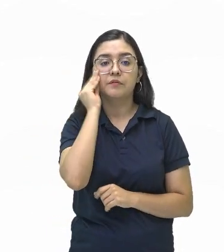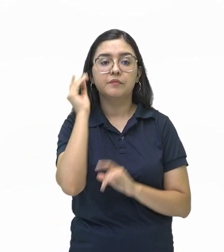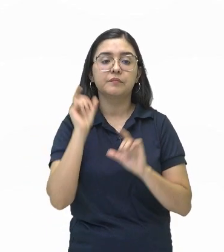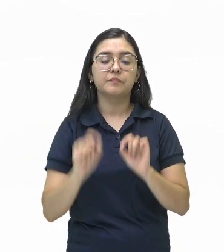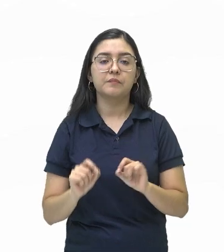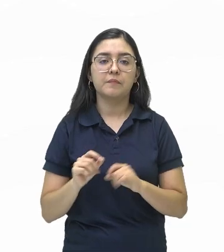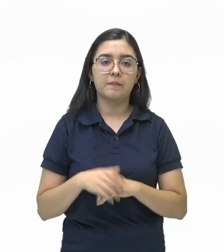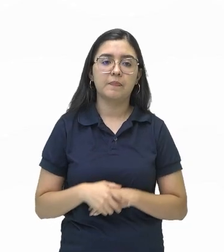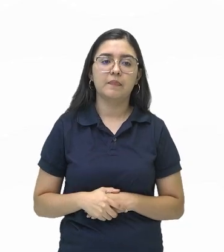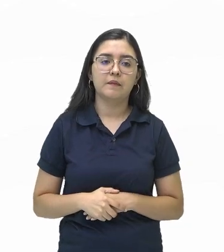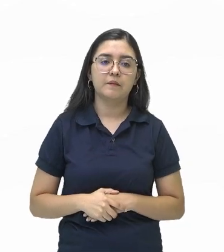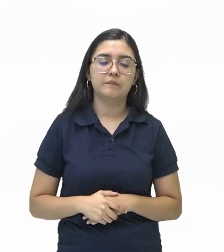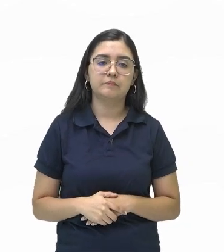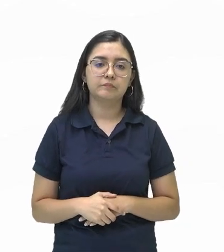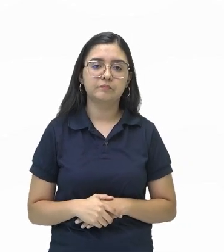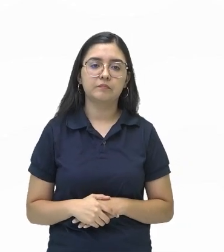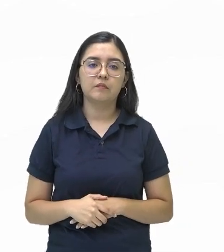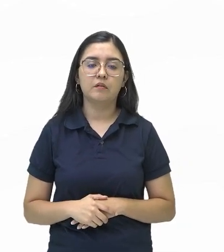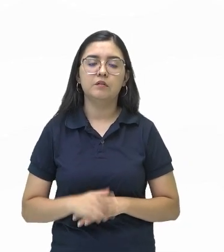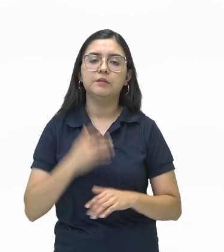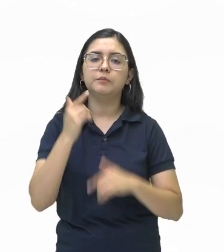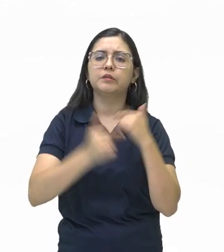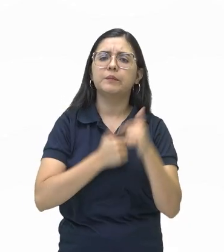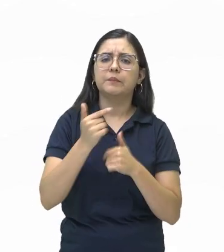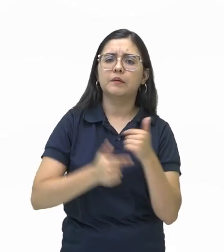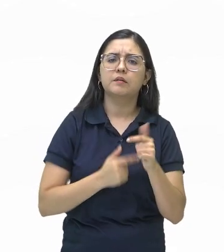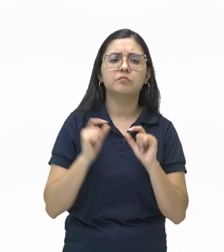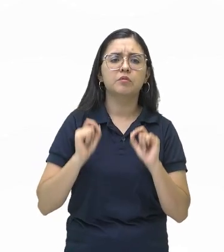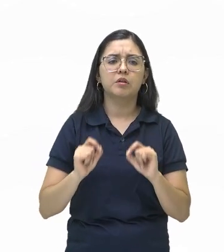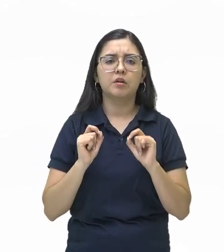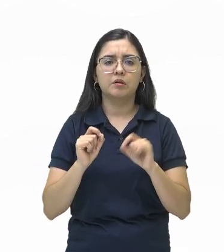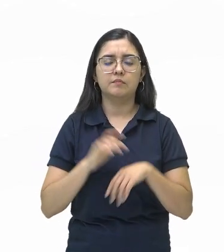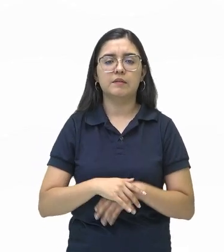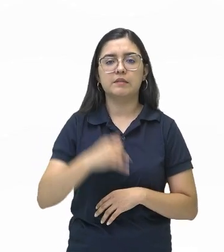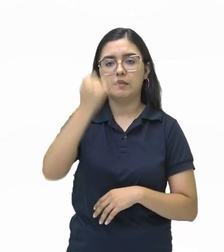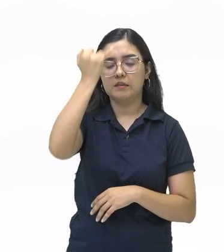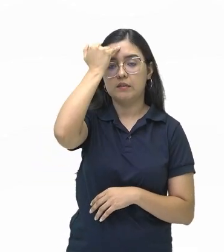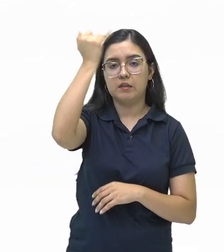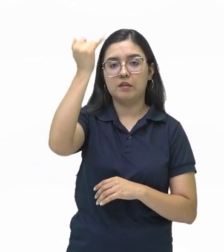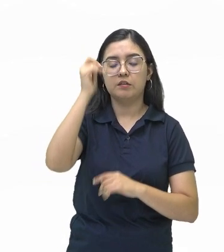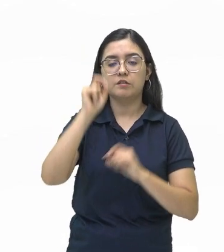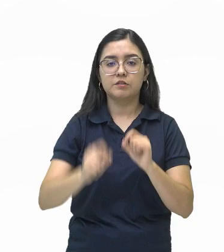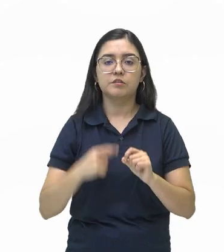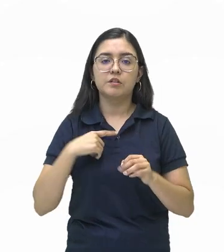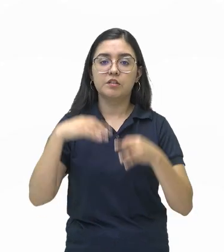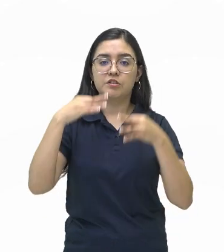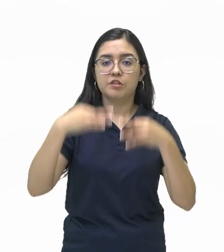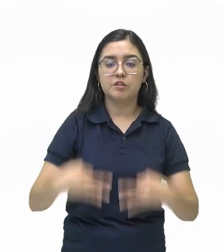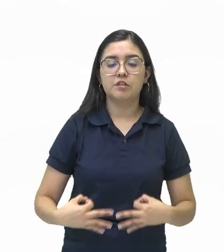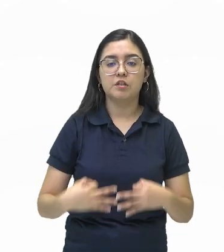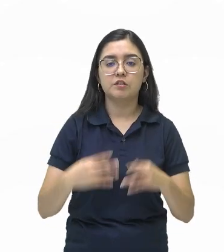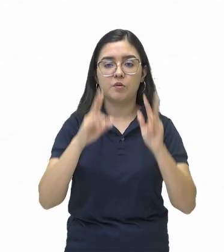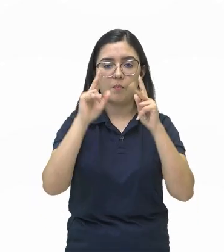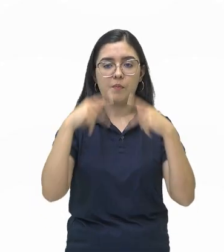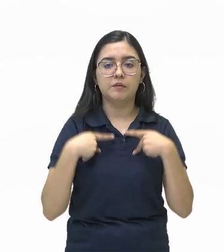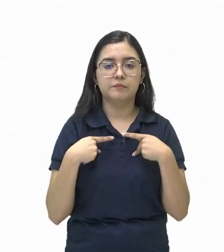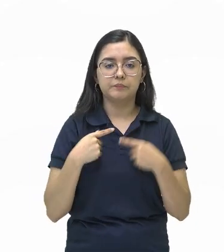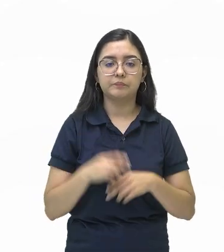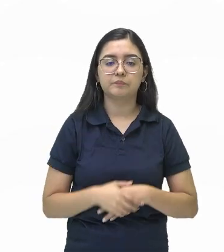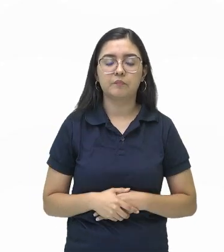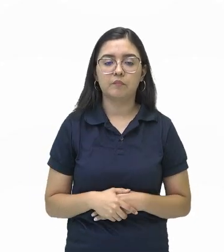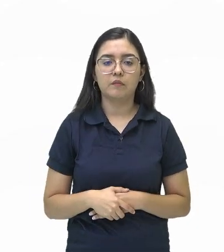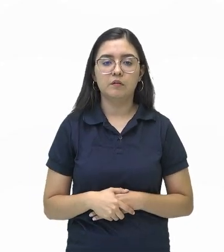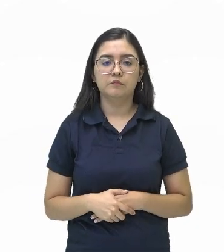que é. E para o trabalho, o que é essa ideia da dignidade humana? Então, olha